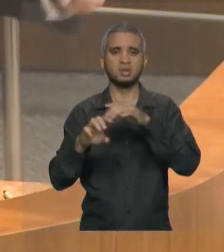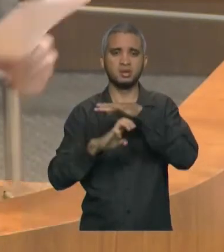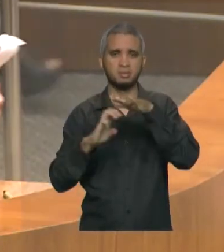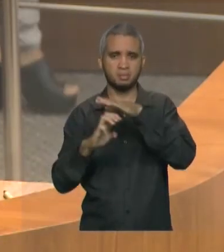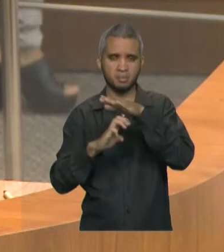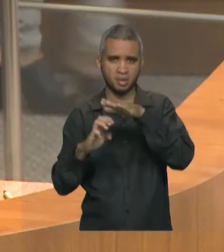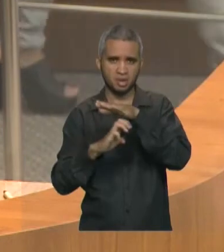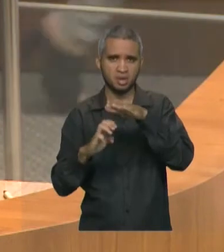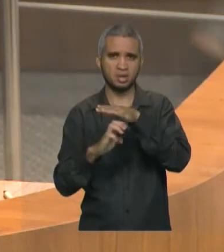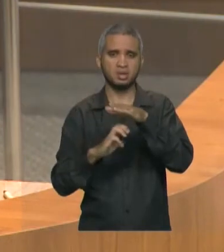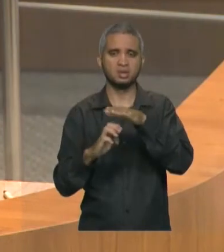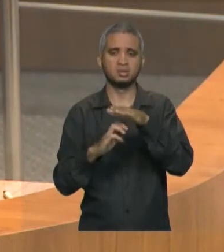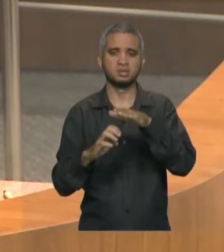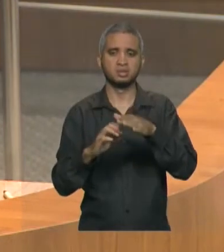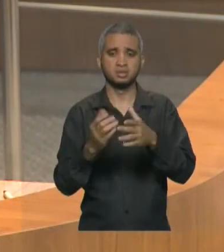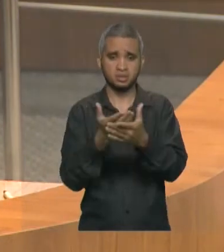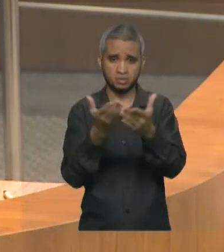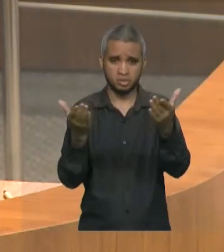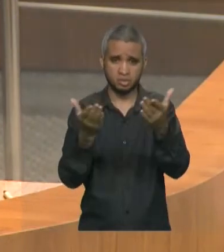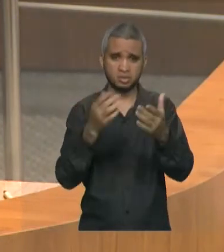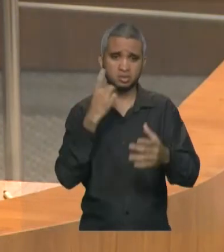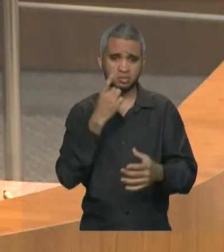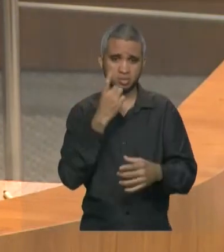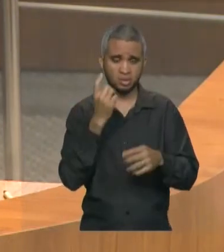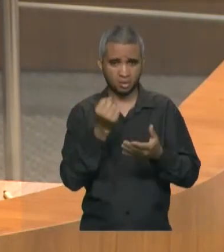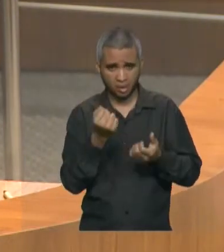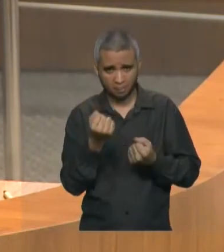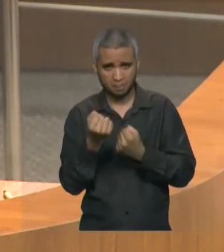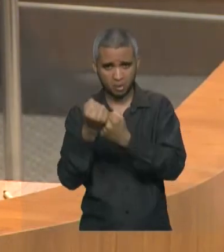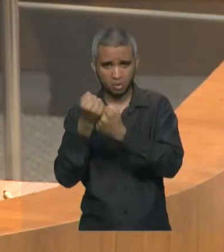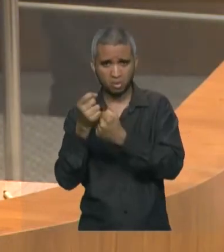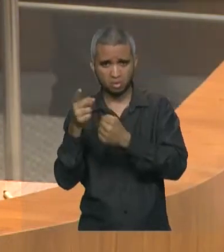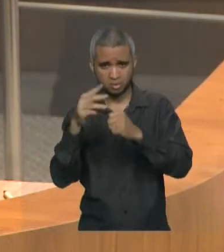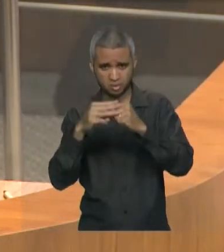que os deputados que aqui apoiam o Sebrae façam o mesmo.